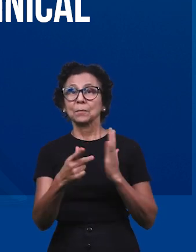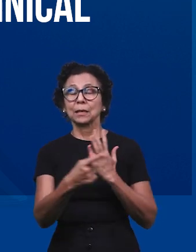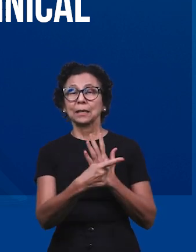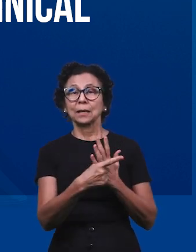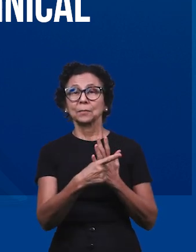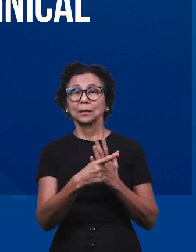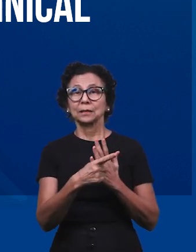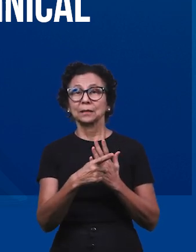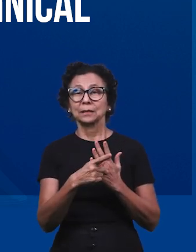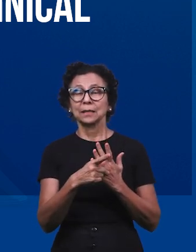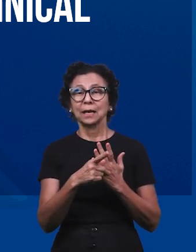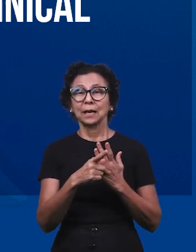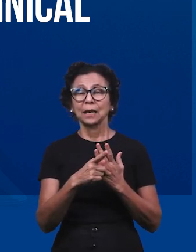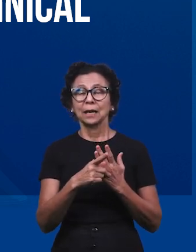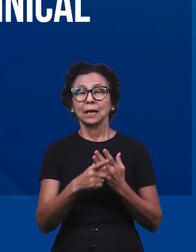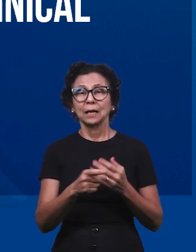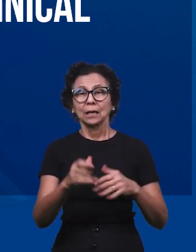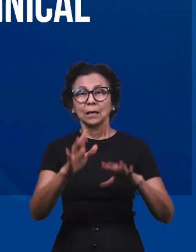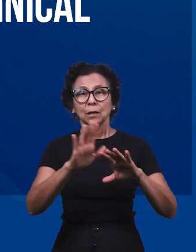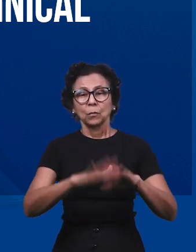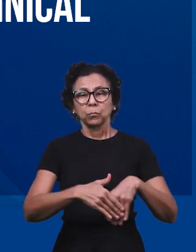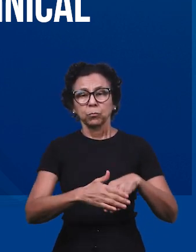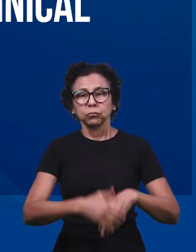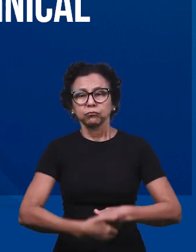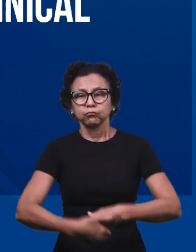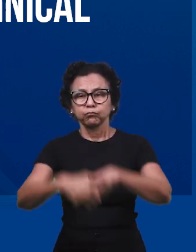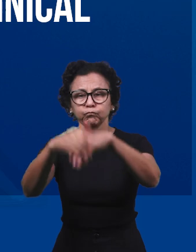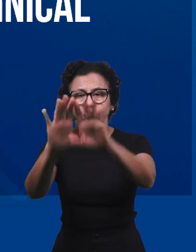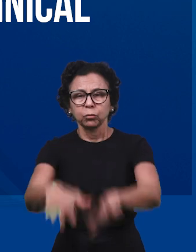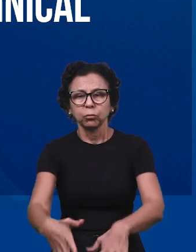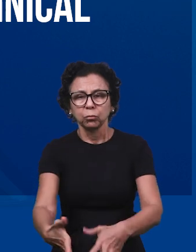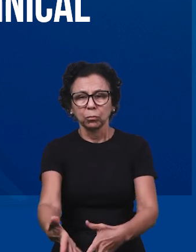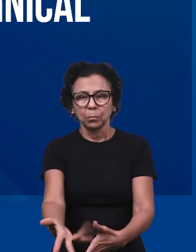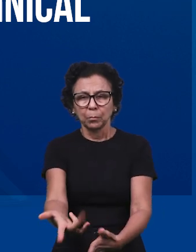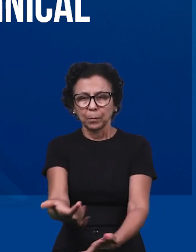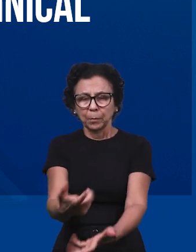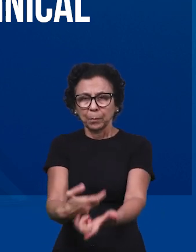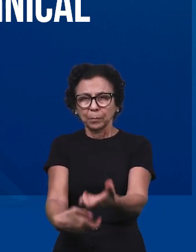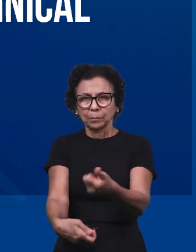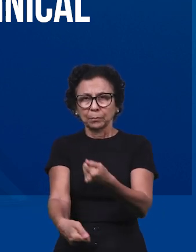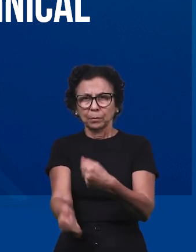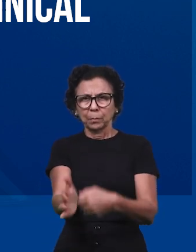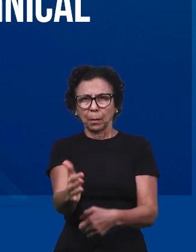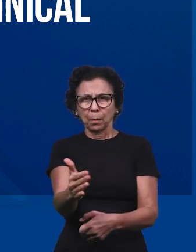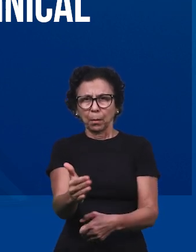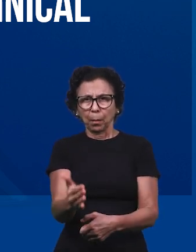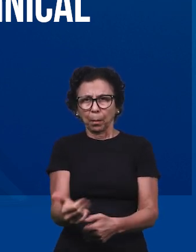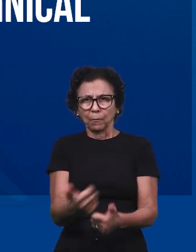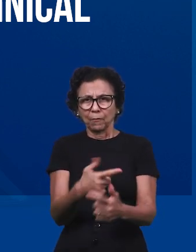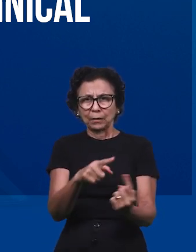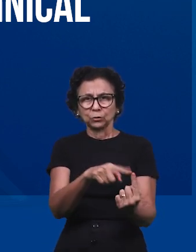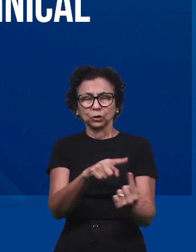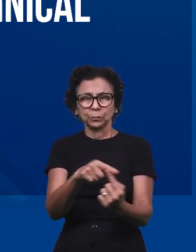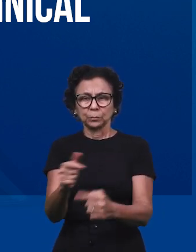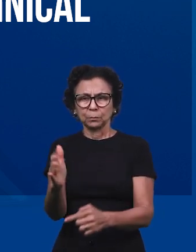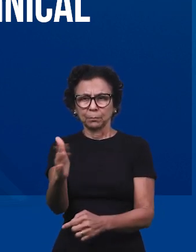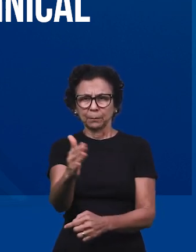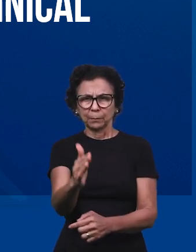parábola da rede. Por quê? Porque quando se lança a rede, se traz toda a espécie de